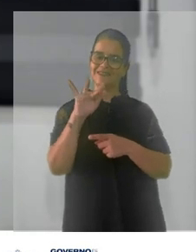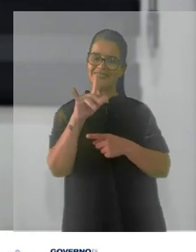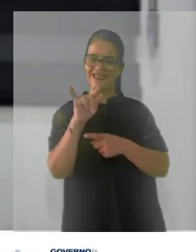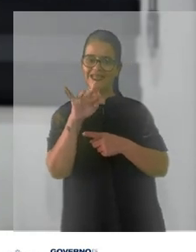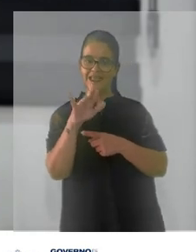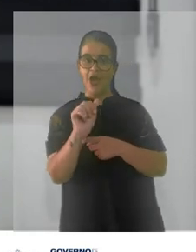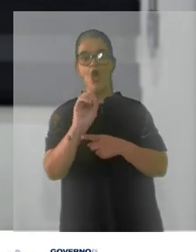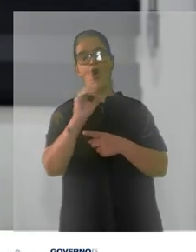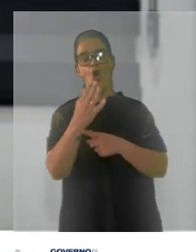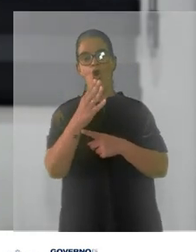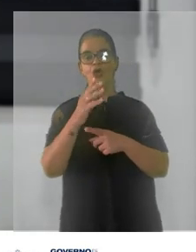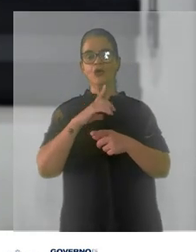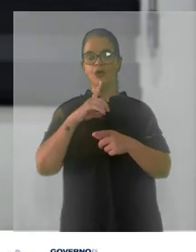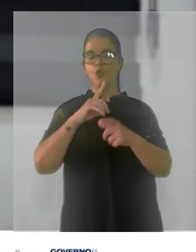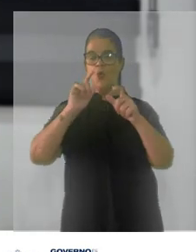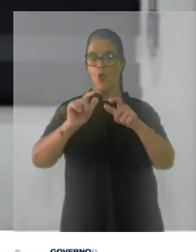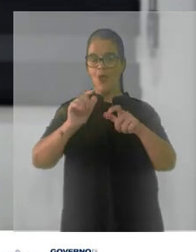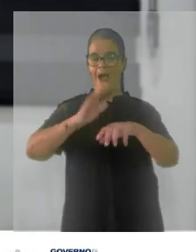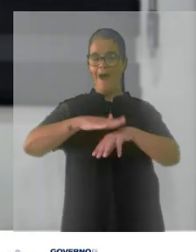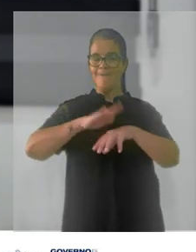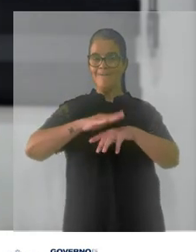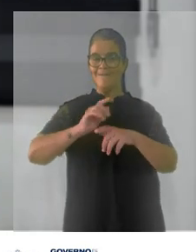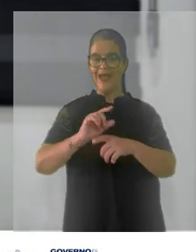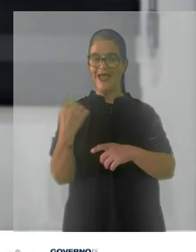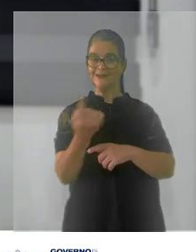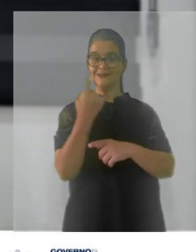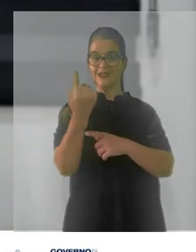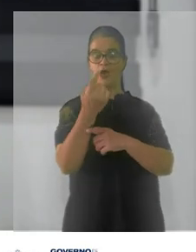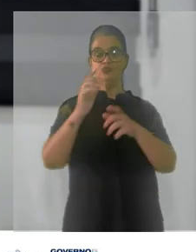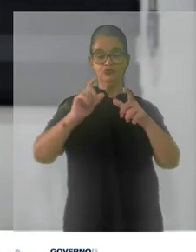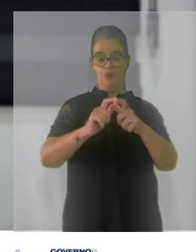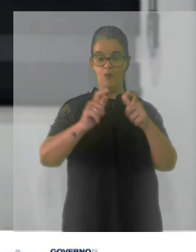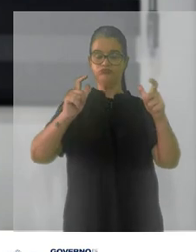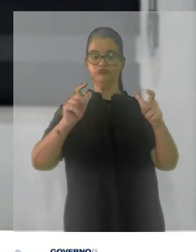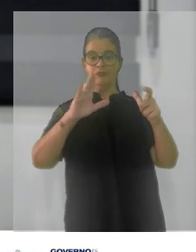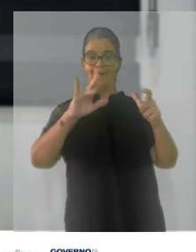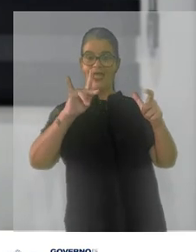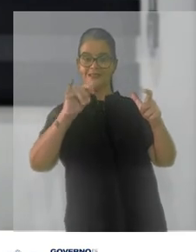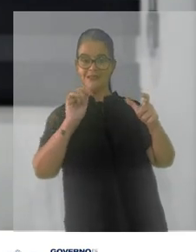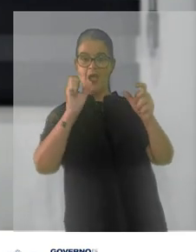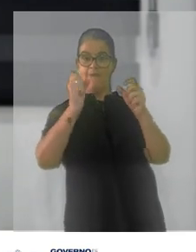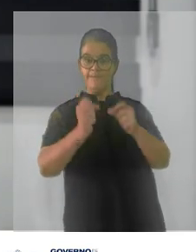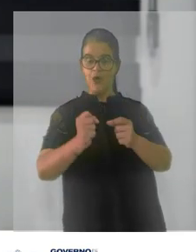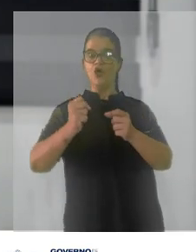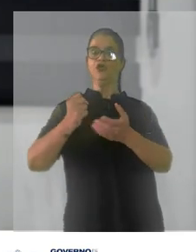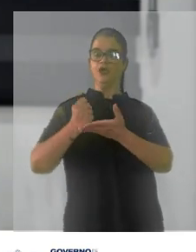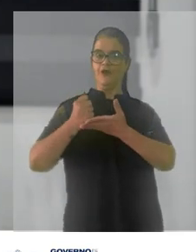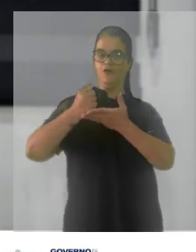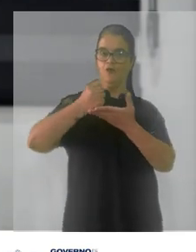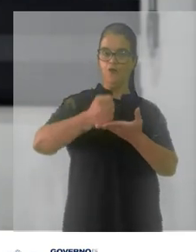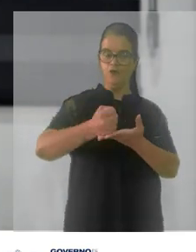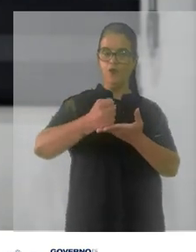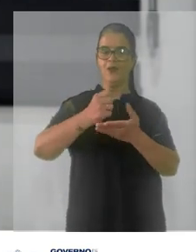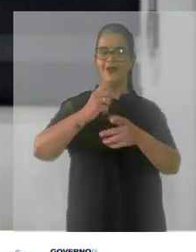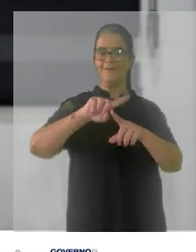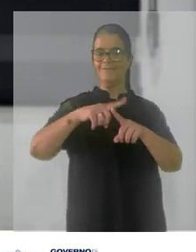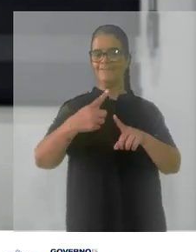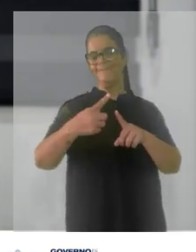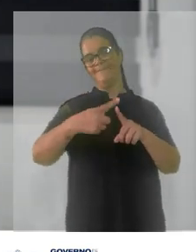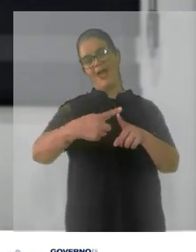parte mais alta dessas bacias hidrográficas podem influir nas partes mais